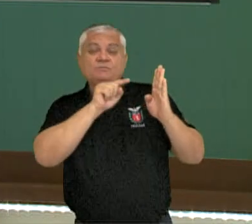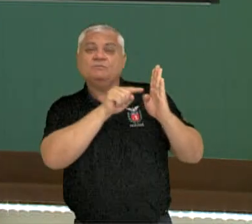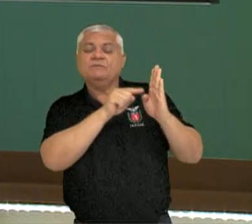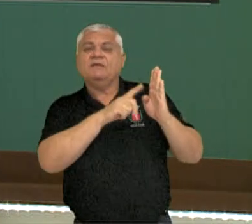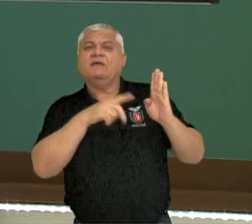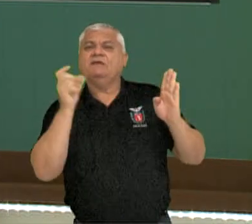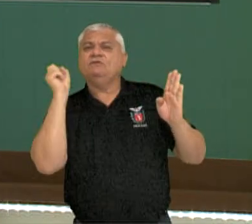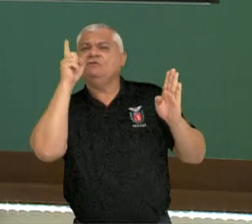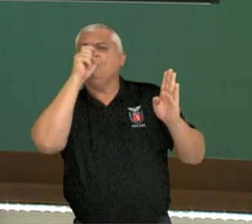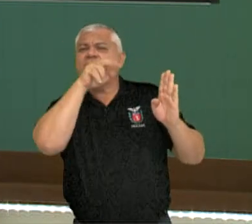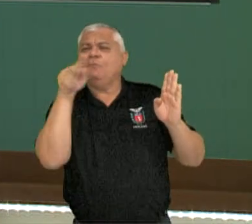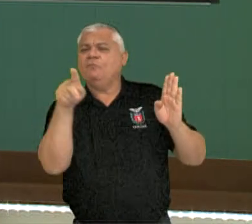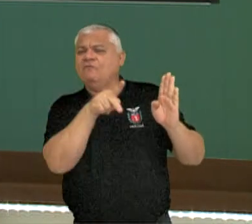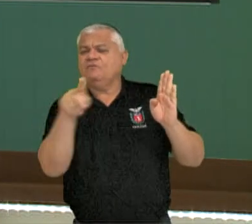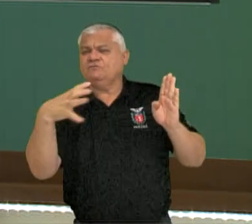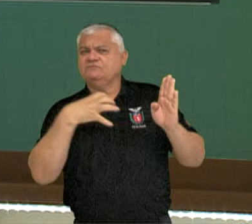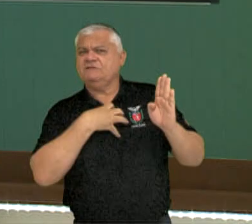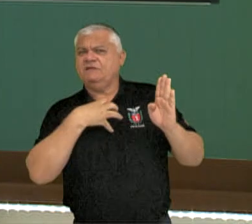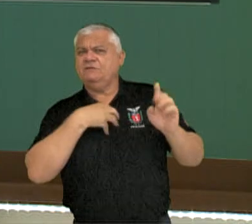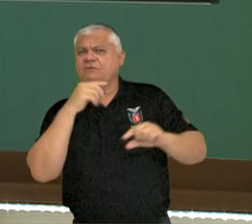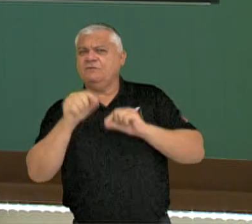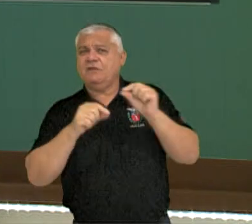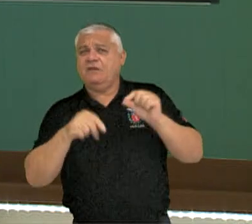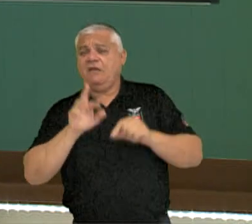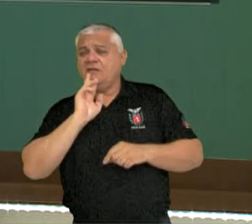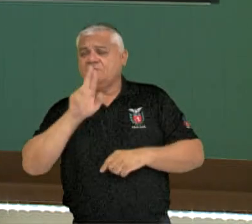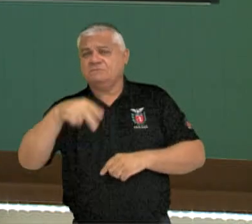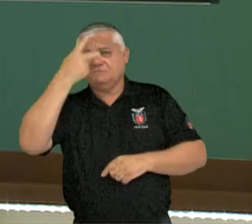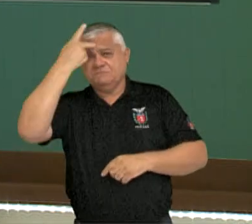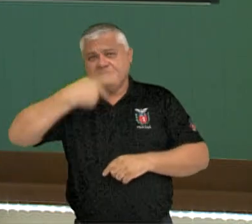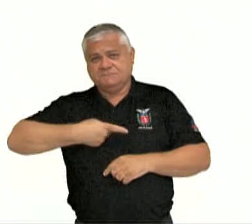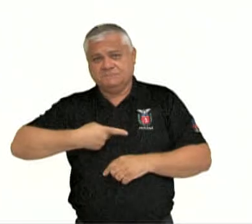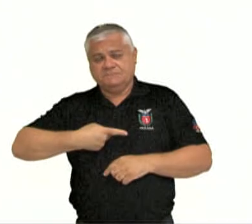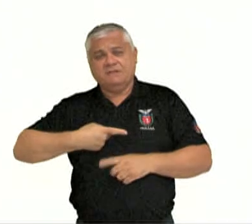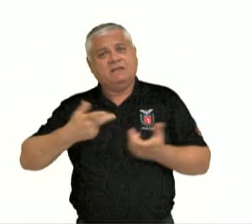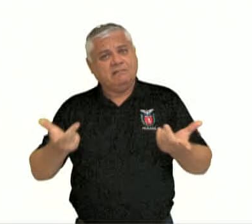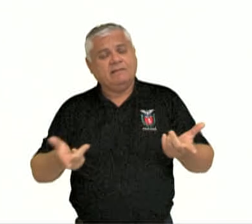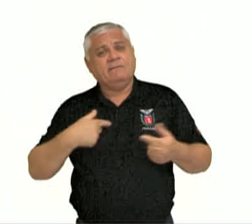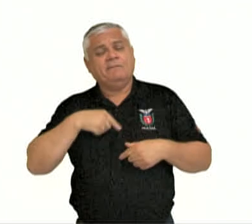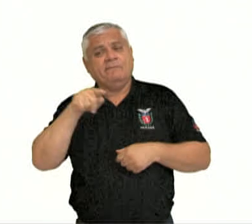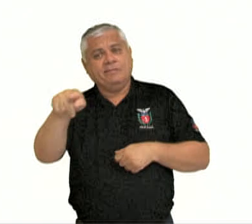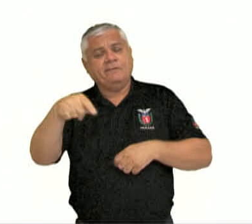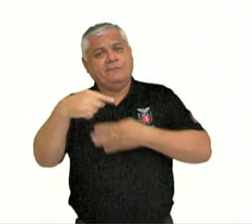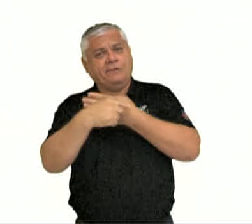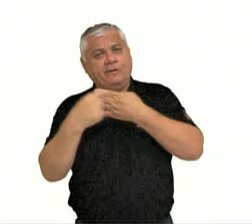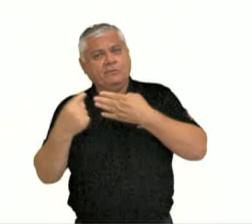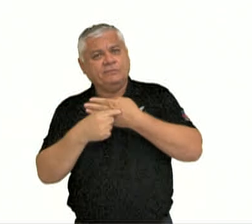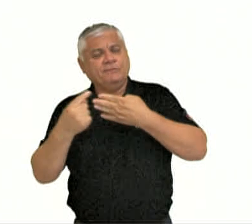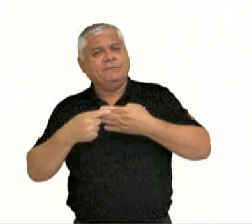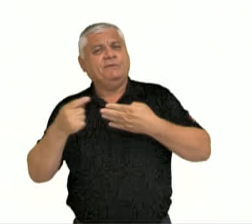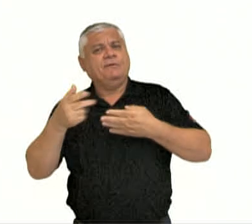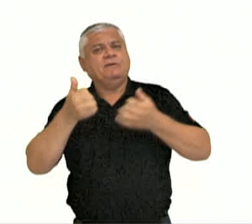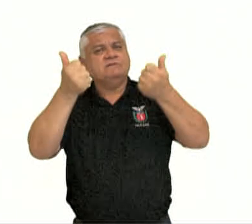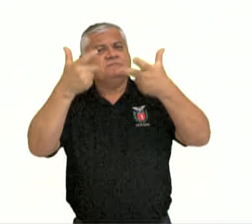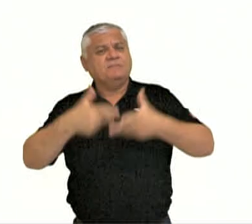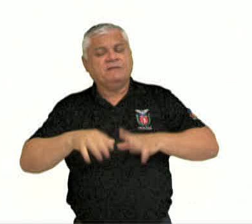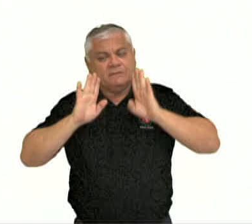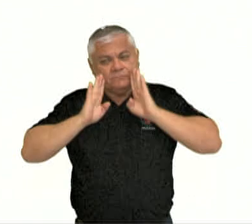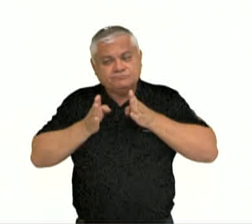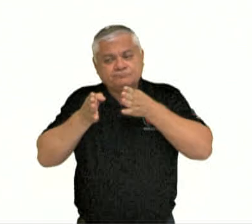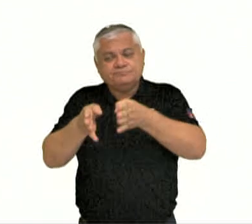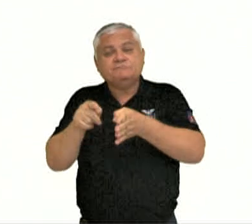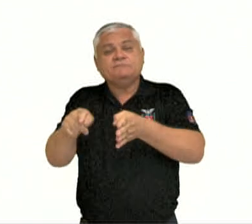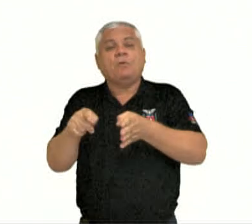que os profissionais andam enfrentando, é uma resposta pessoal. Nesse momento, o articulista parece direcionar especificamente